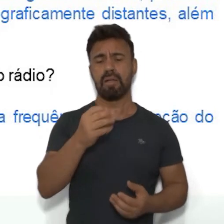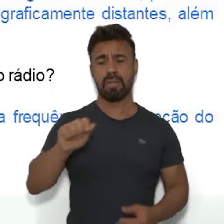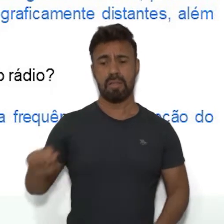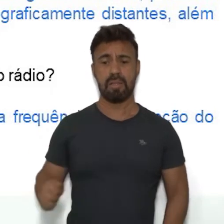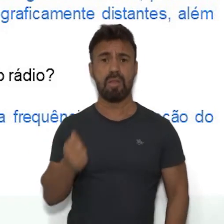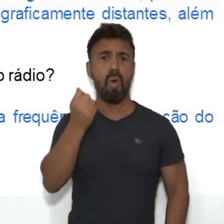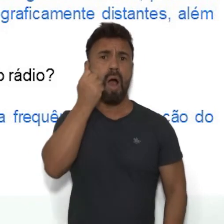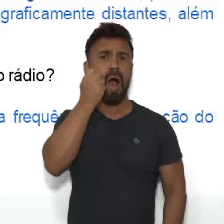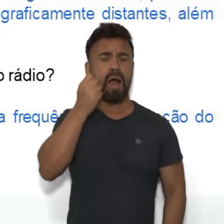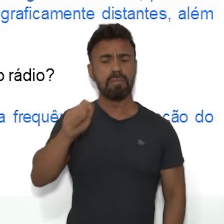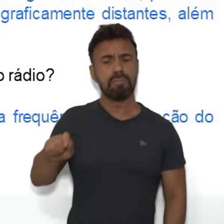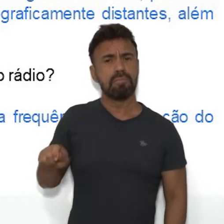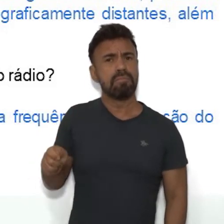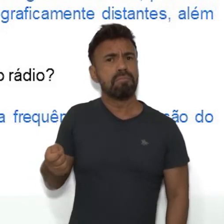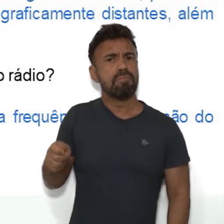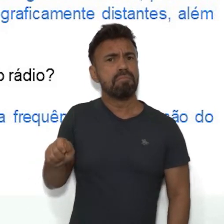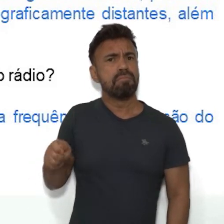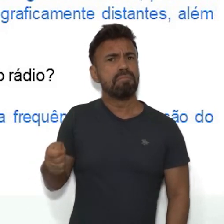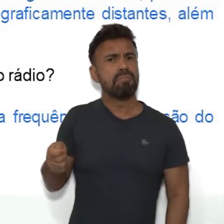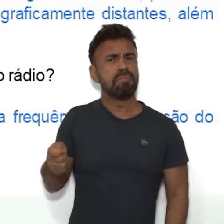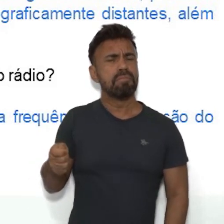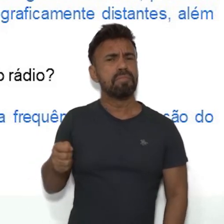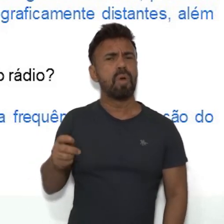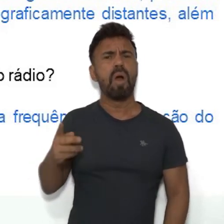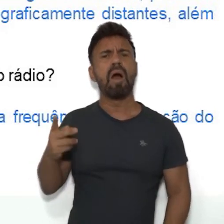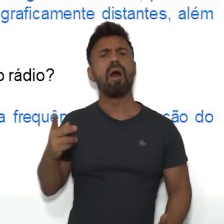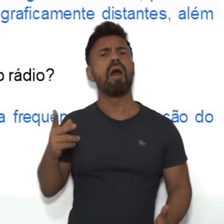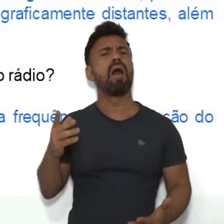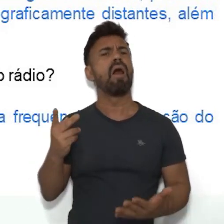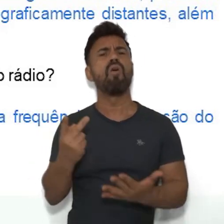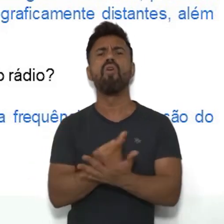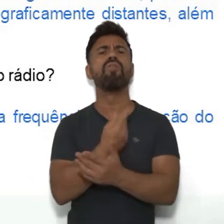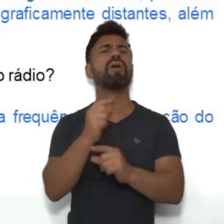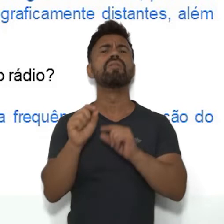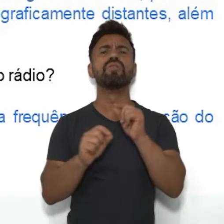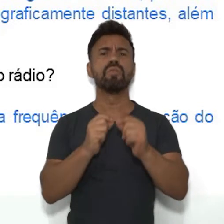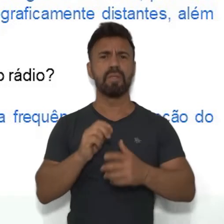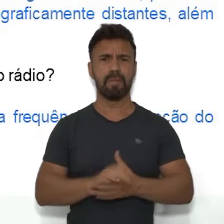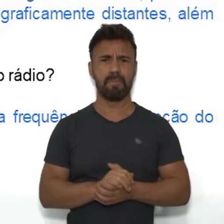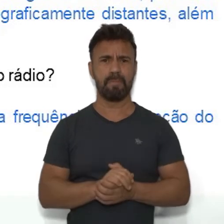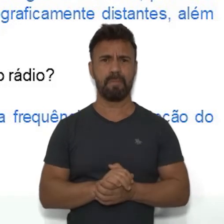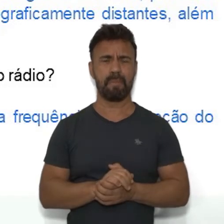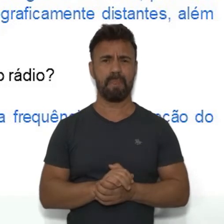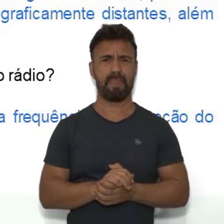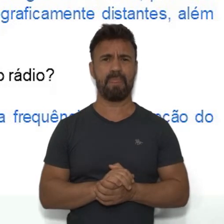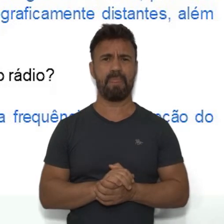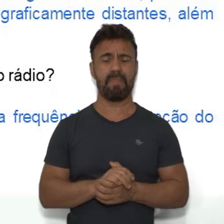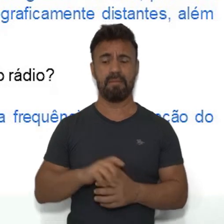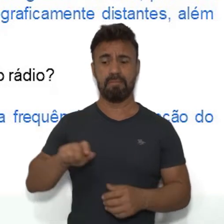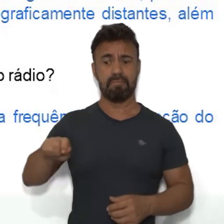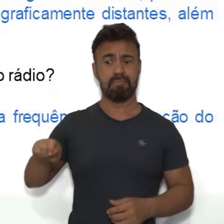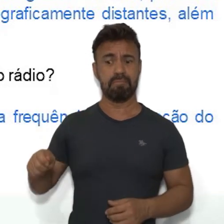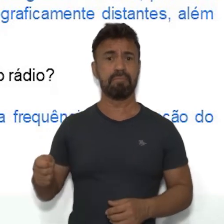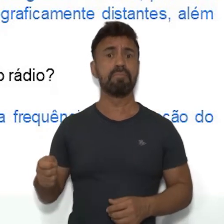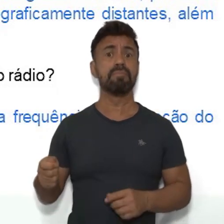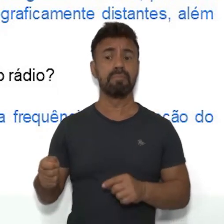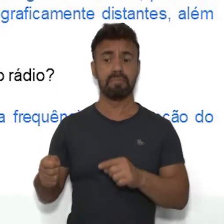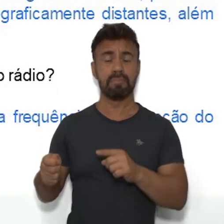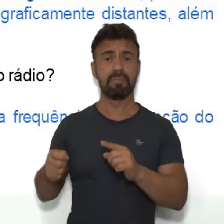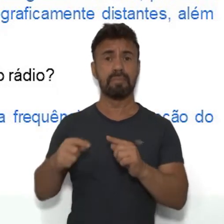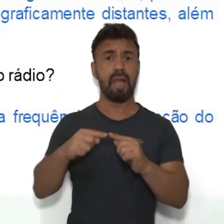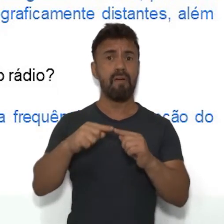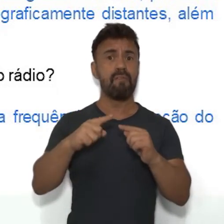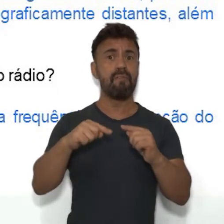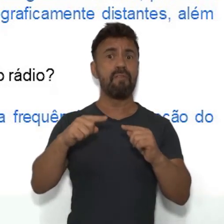rádio? O que acontece é que quando acionamos o botão sintonizador, fazemos com que a